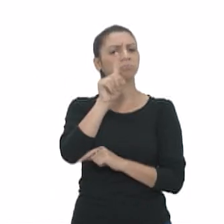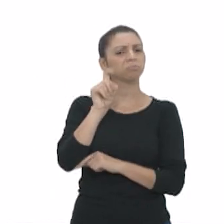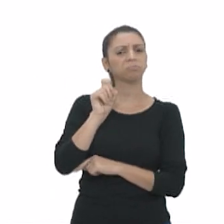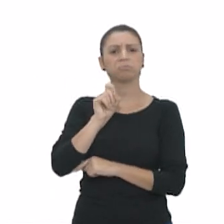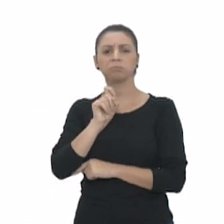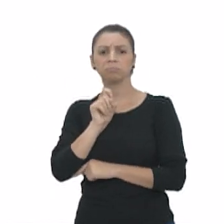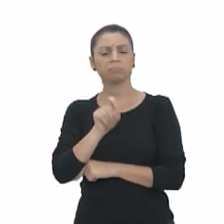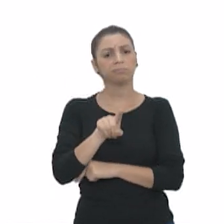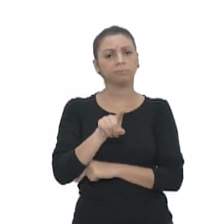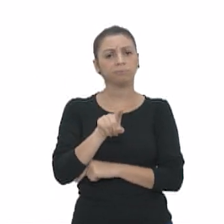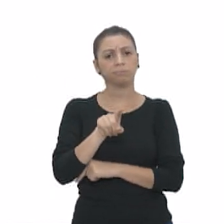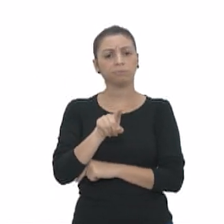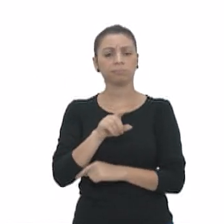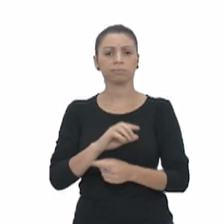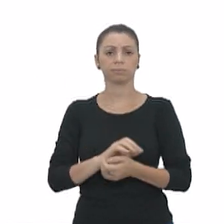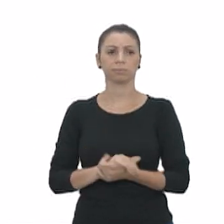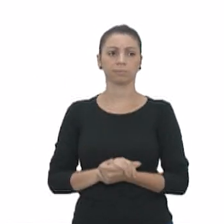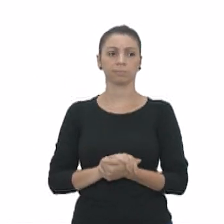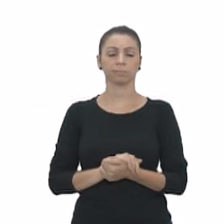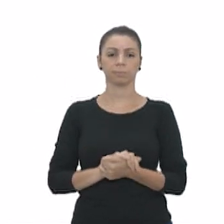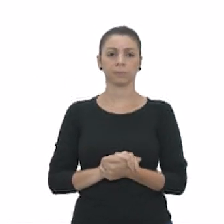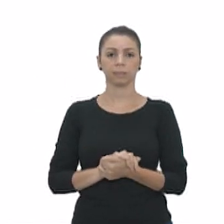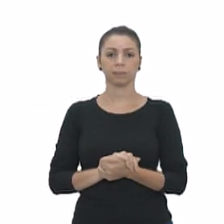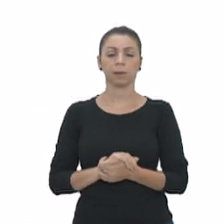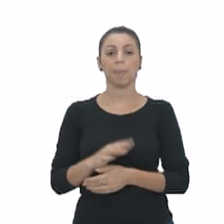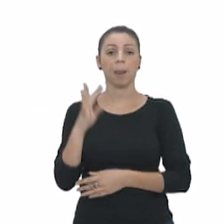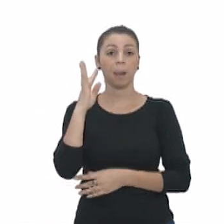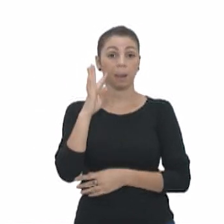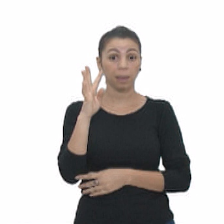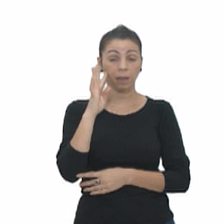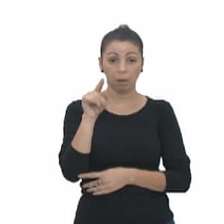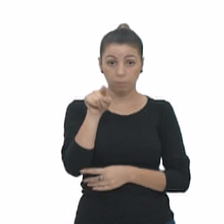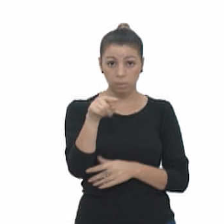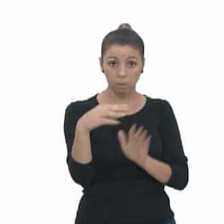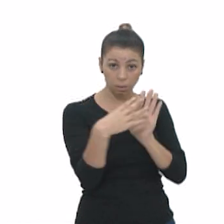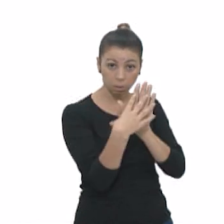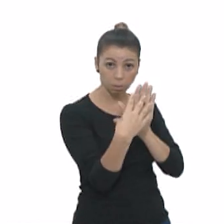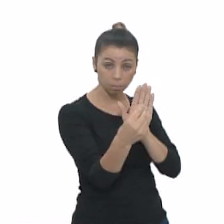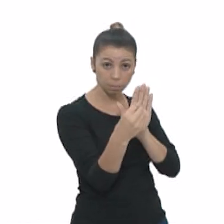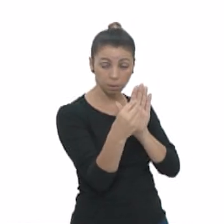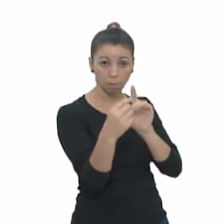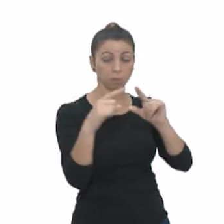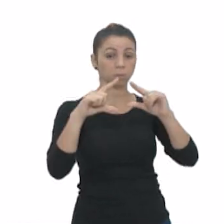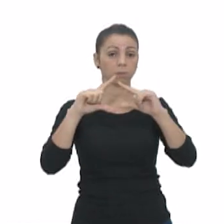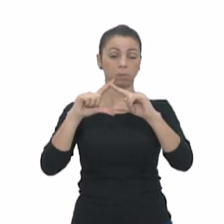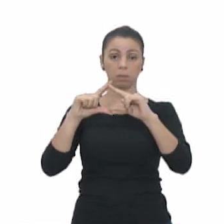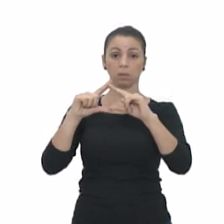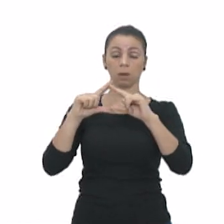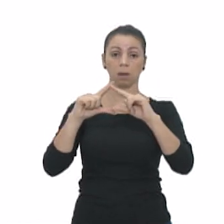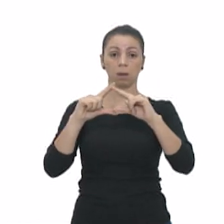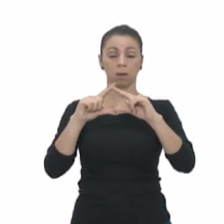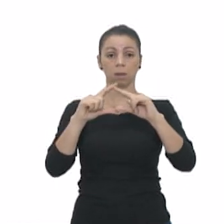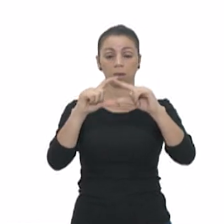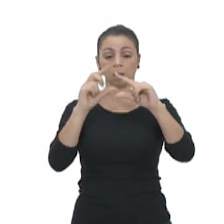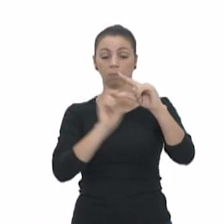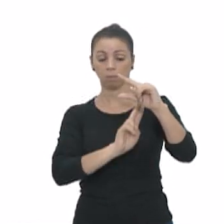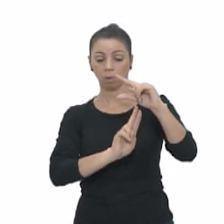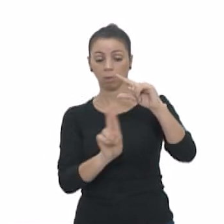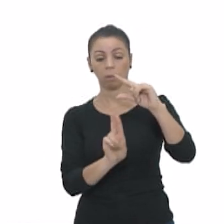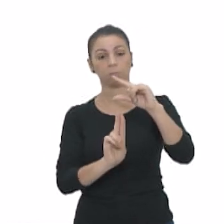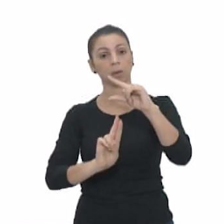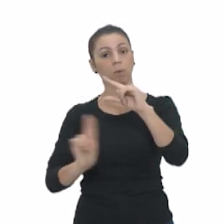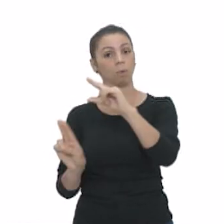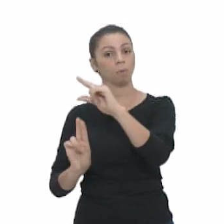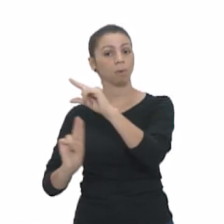é um triângulo retângulo. Então, legal você copiar os triângulos e escrever abaixo deles.